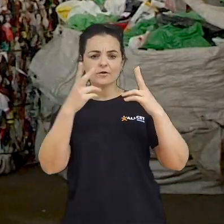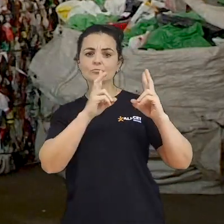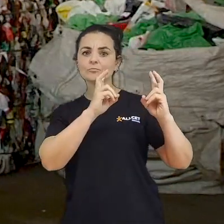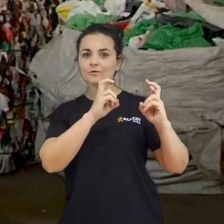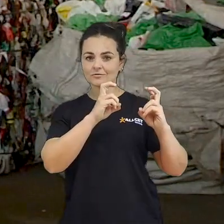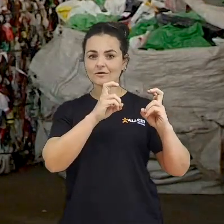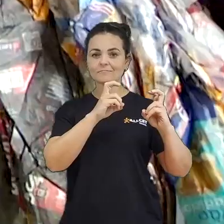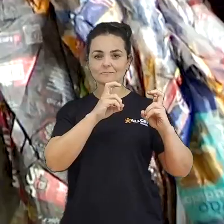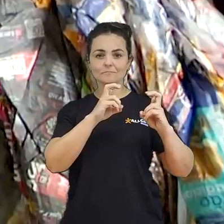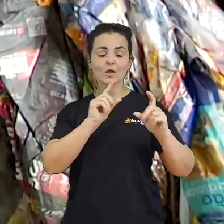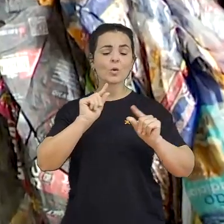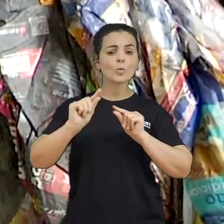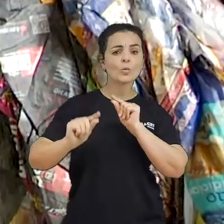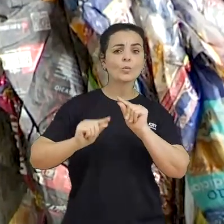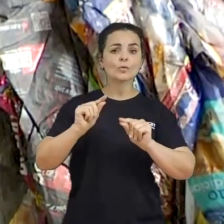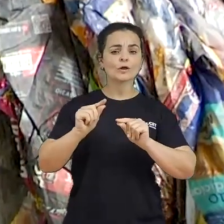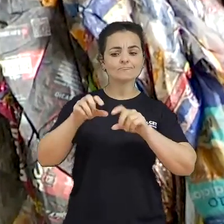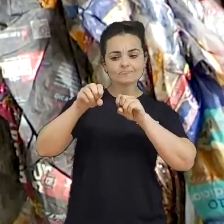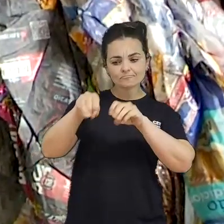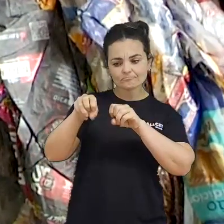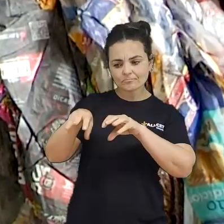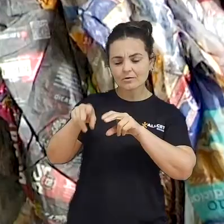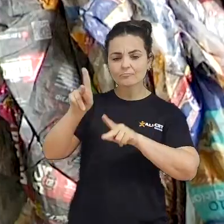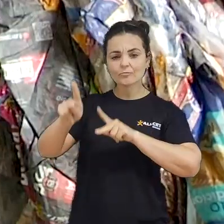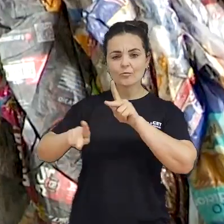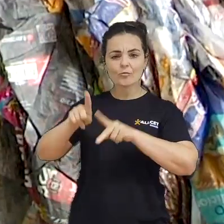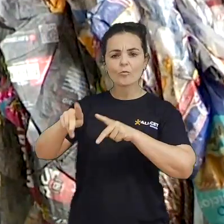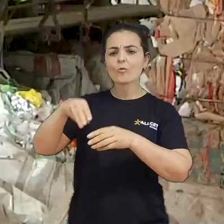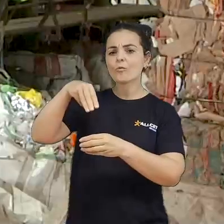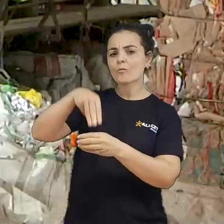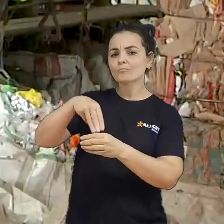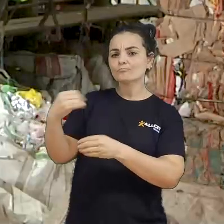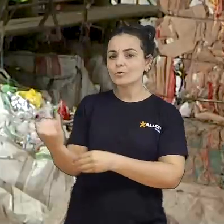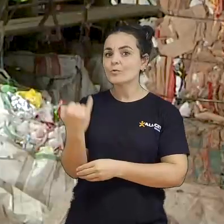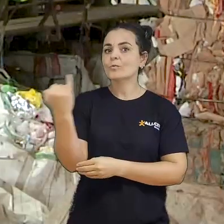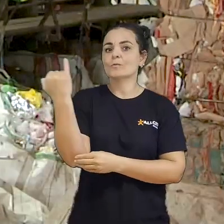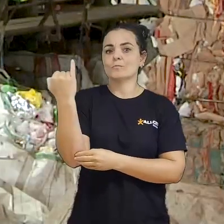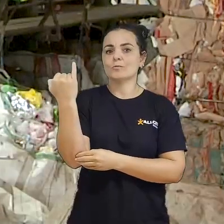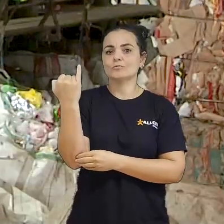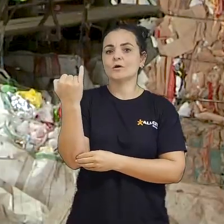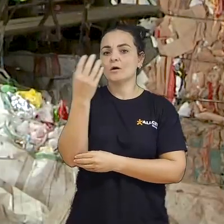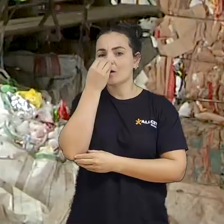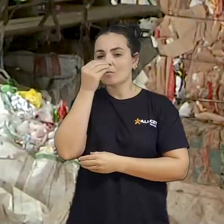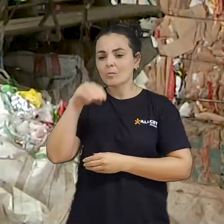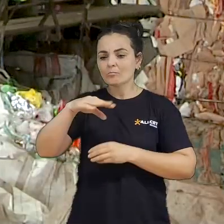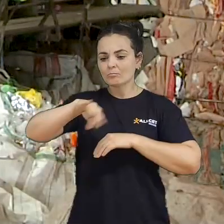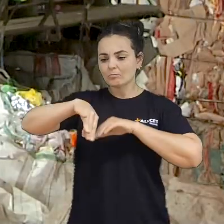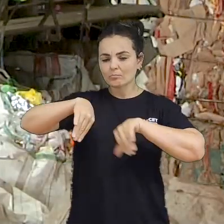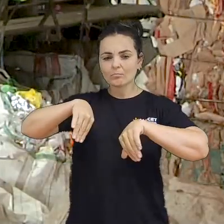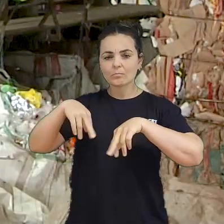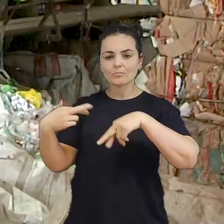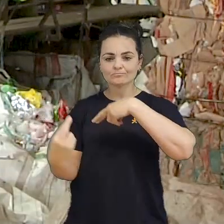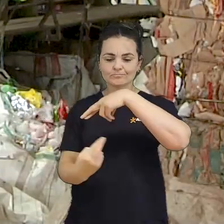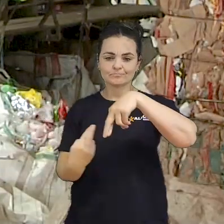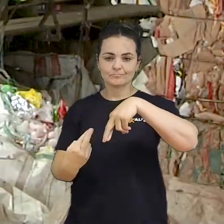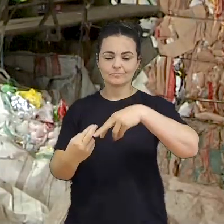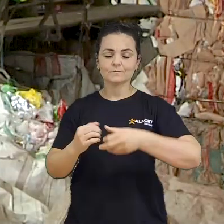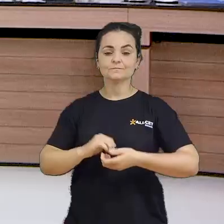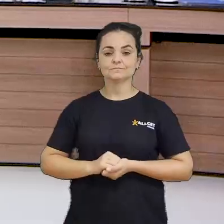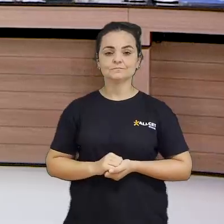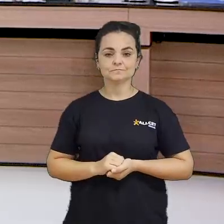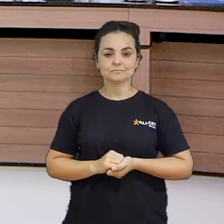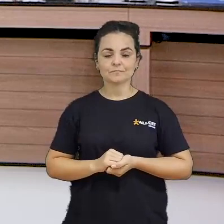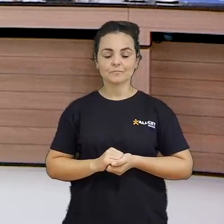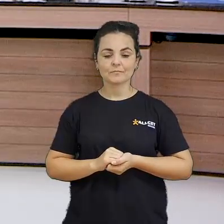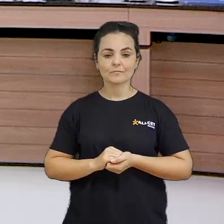relacionados ao tema com o intuito de Educar a população sobre a importância do descarte correto dos resíduos sólidos